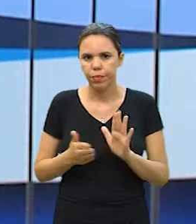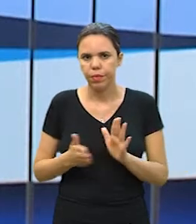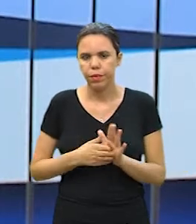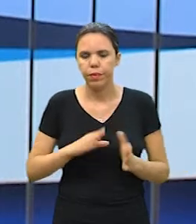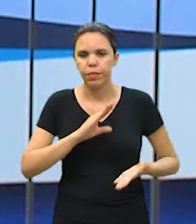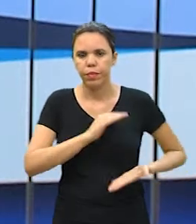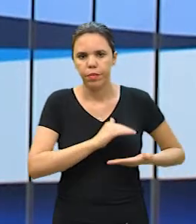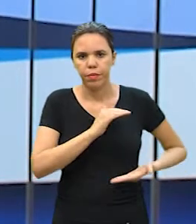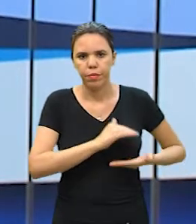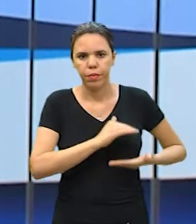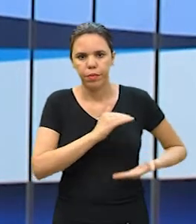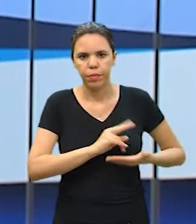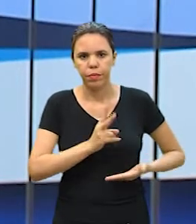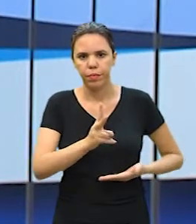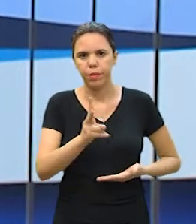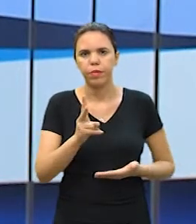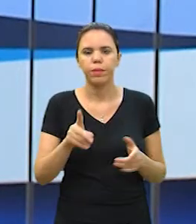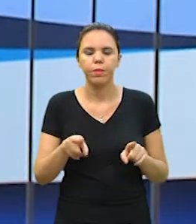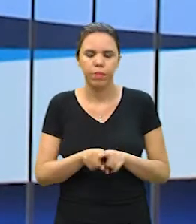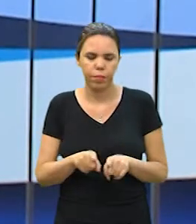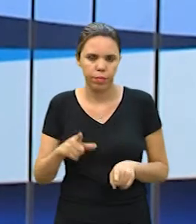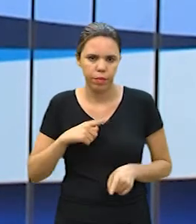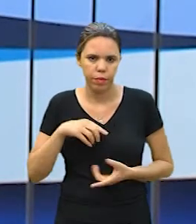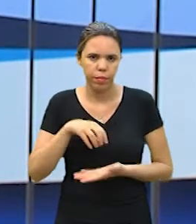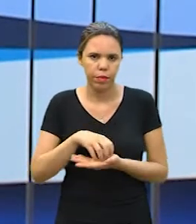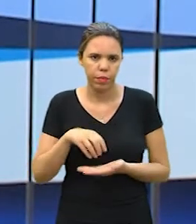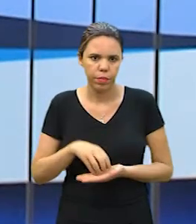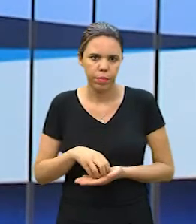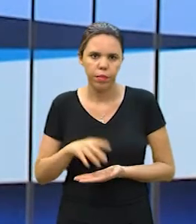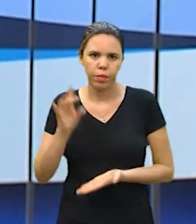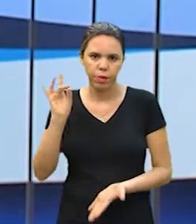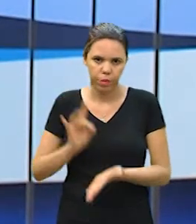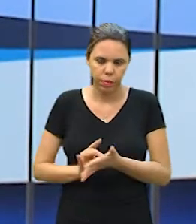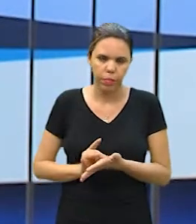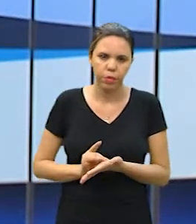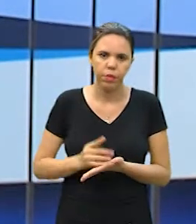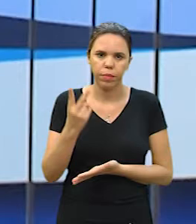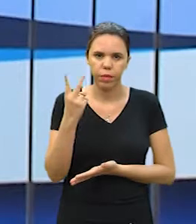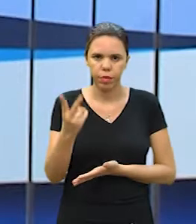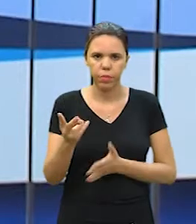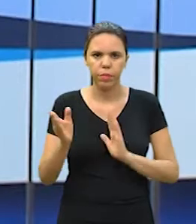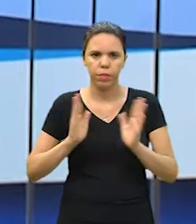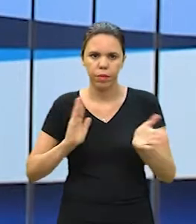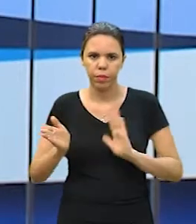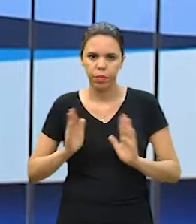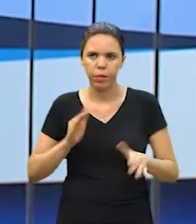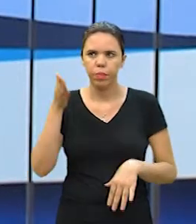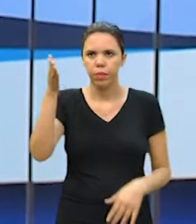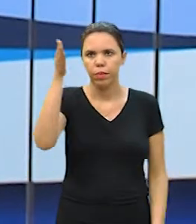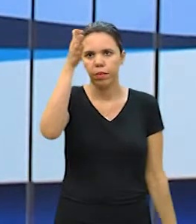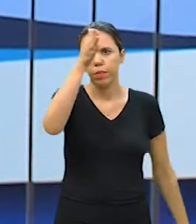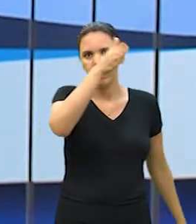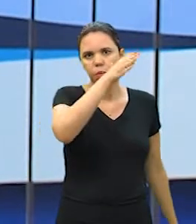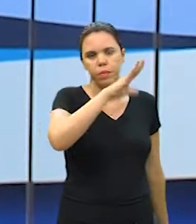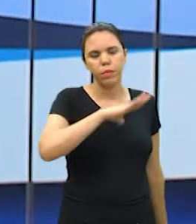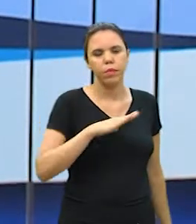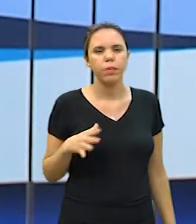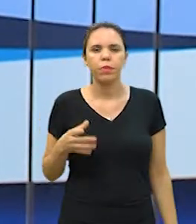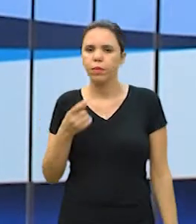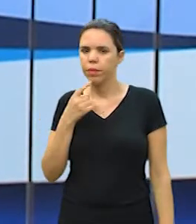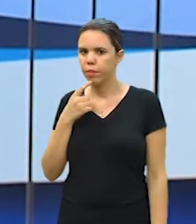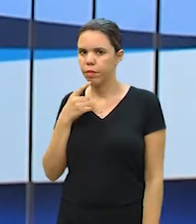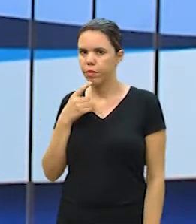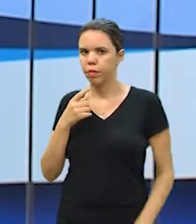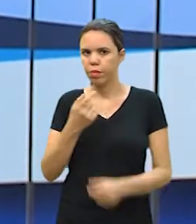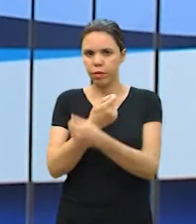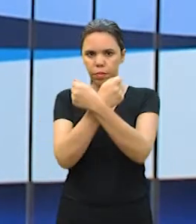de mamografia continuadamente na unidade fixa, nas 2 carretas que rodiziam aí o município